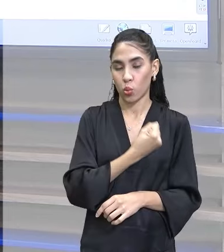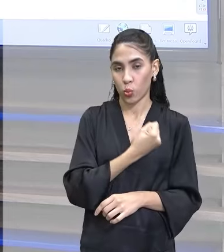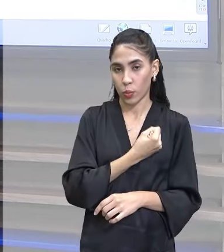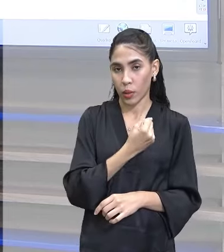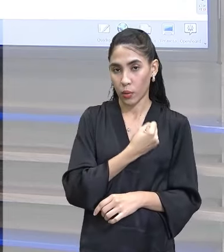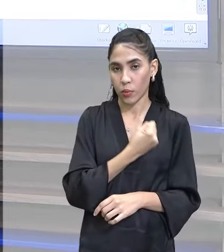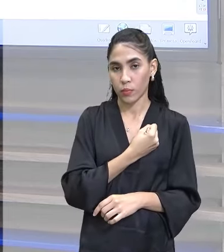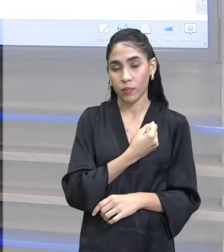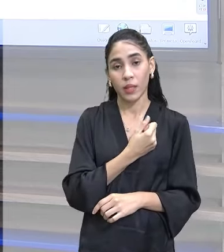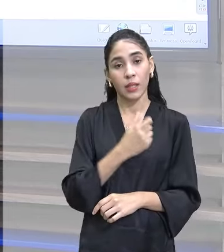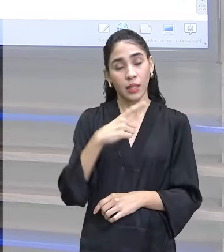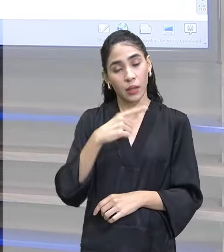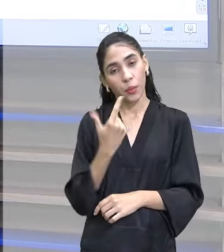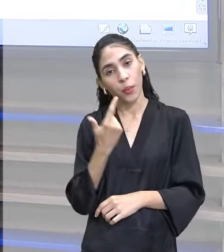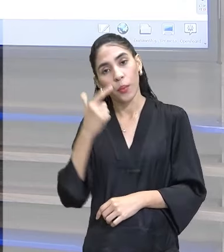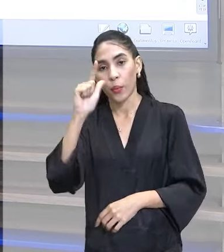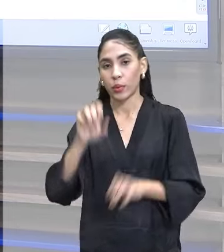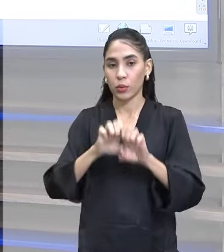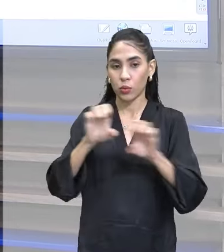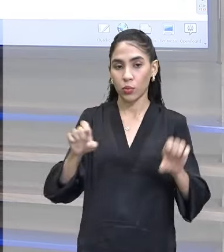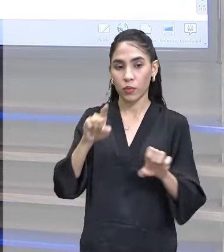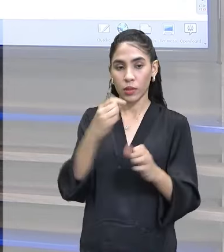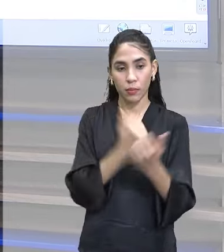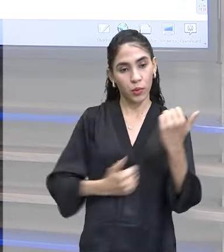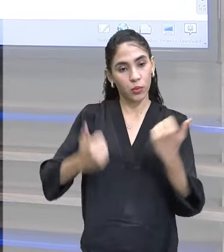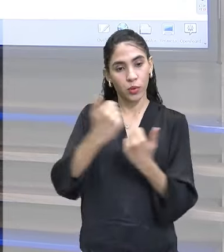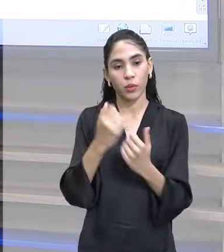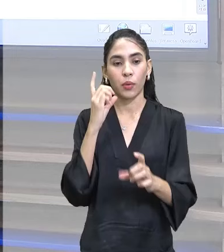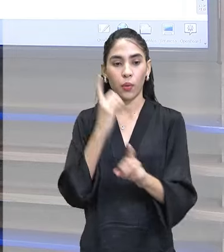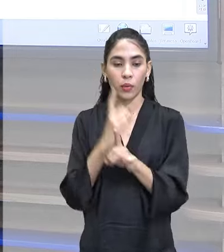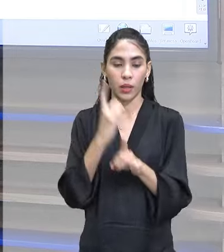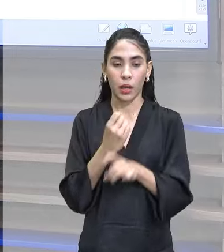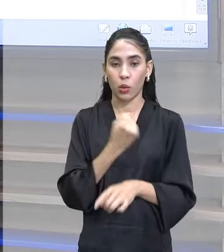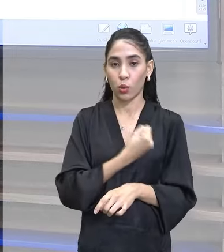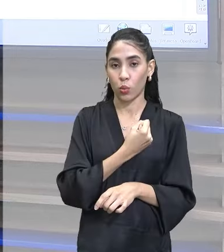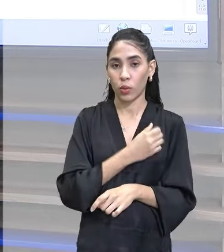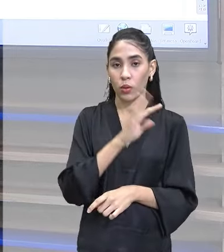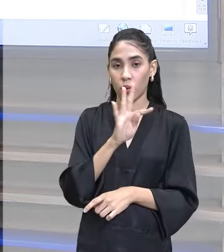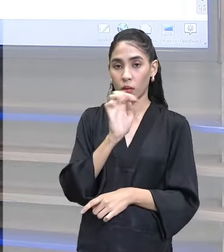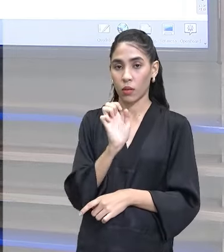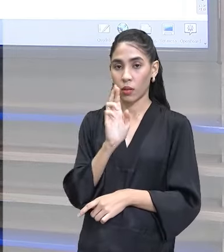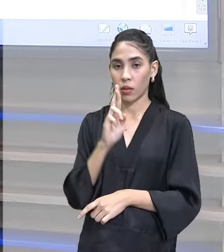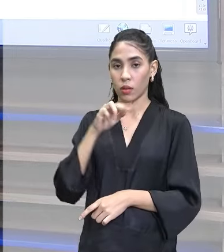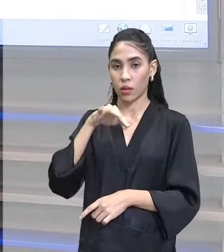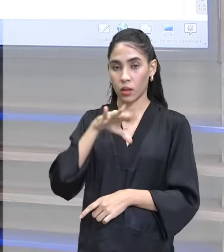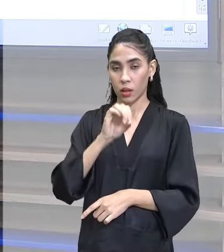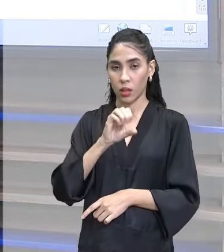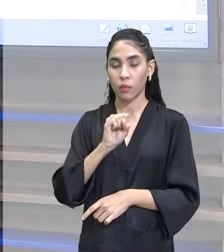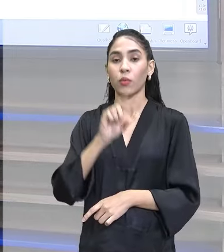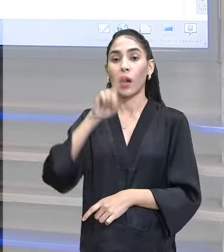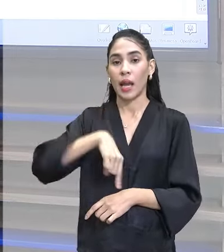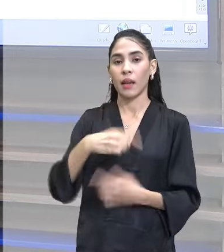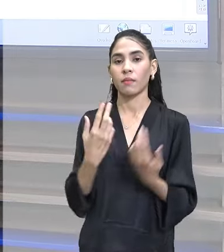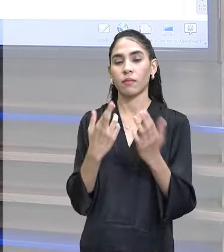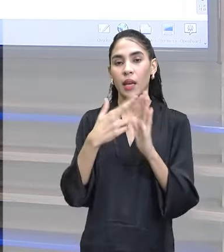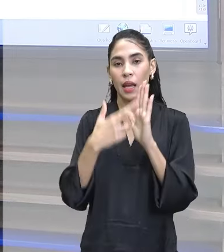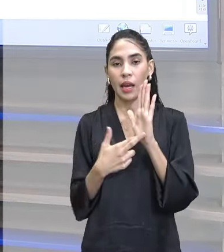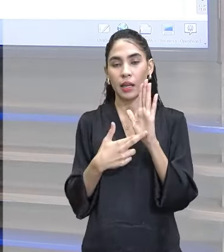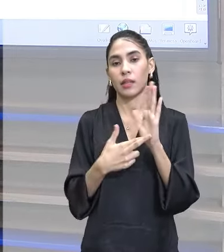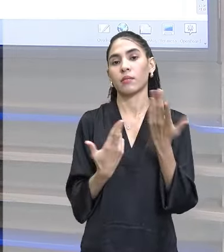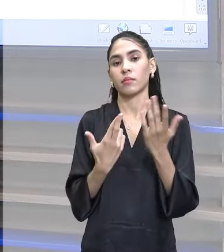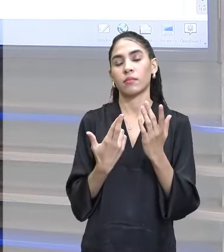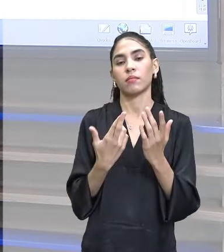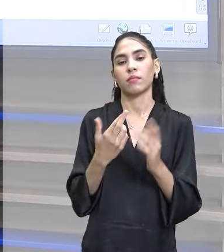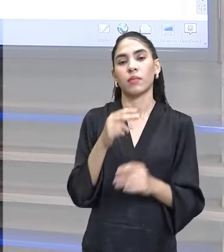outra expressão que a gente também pode encontrar o número de termos, não é? Ou seja, o termo geral da PA também pode